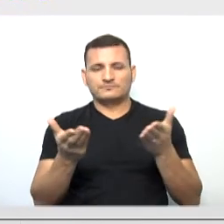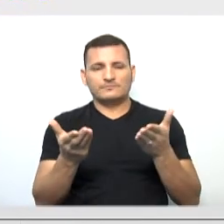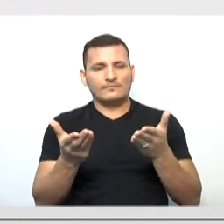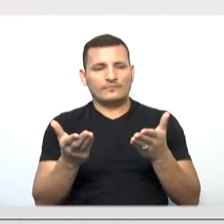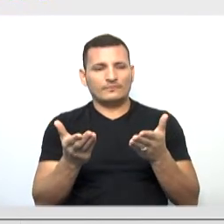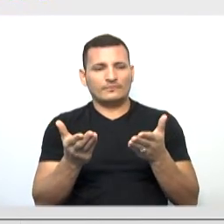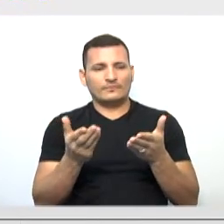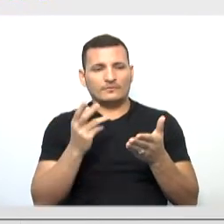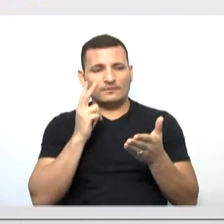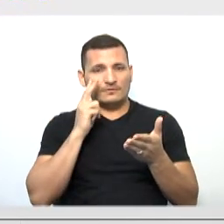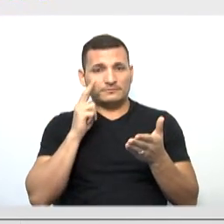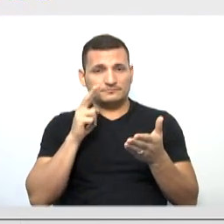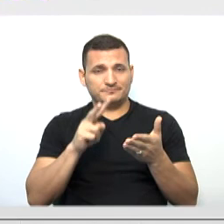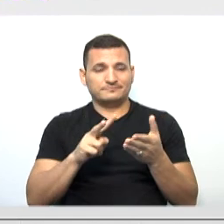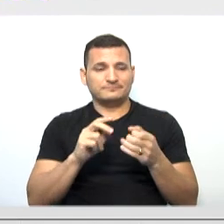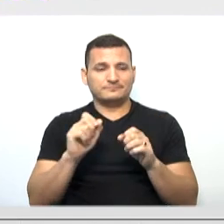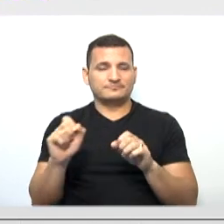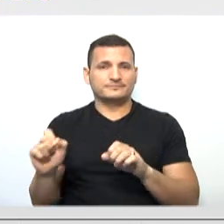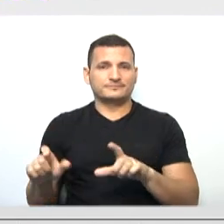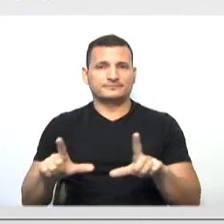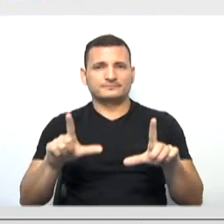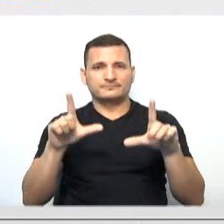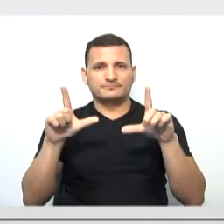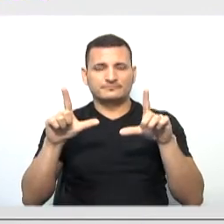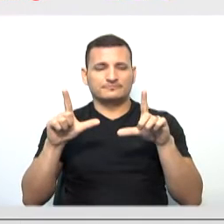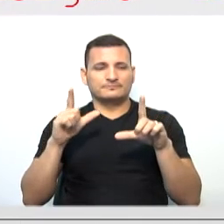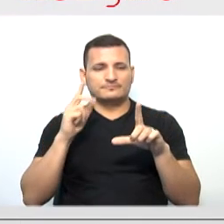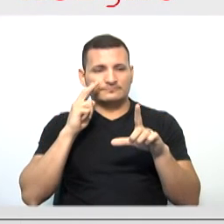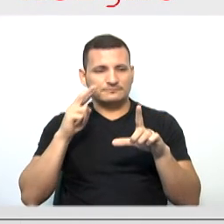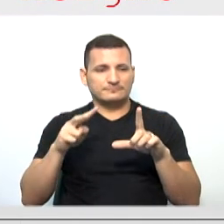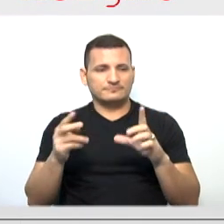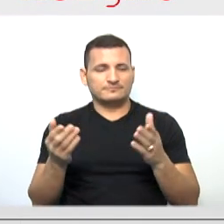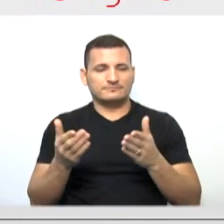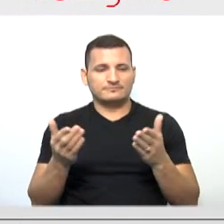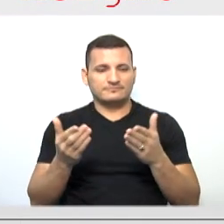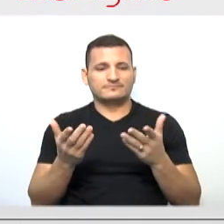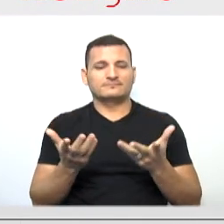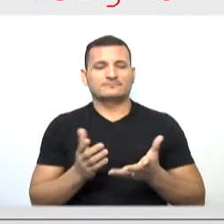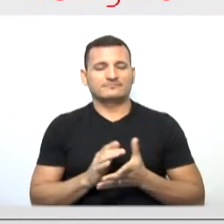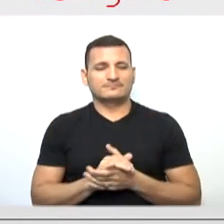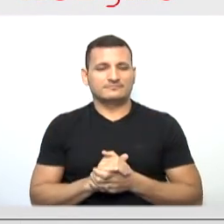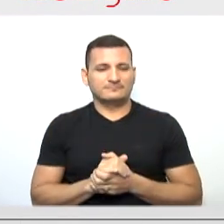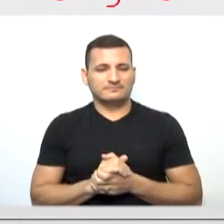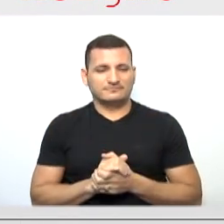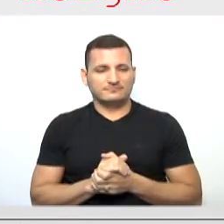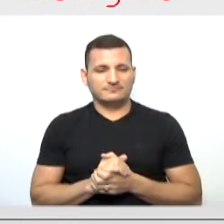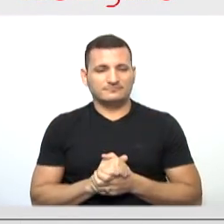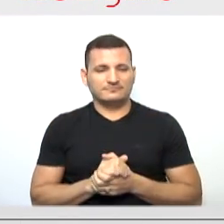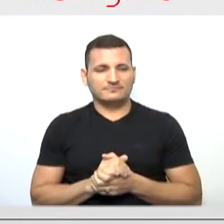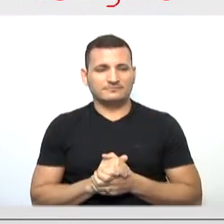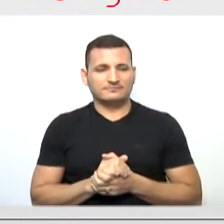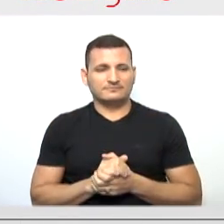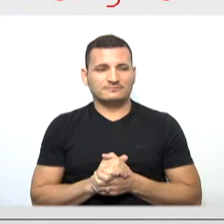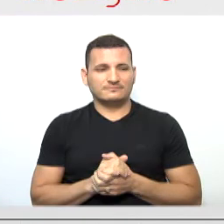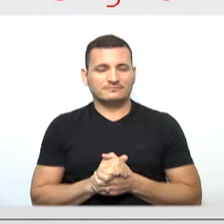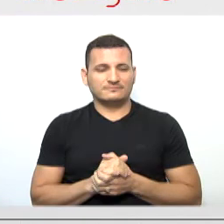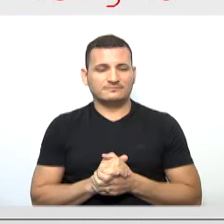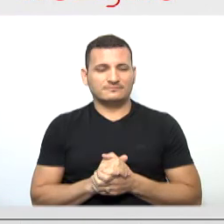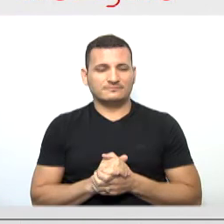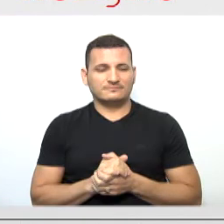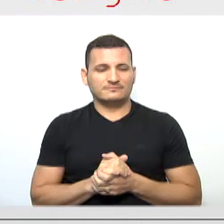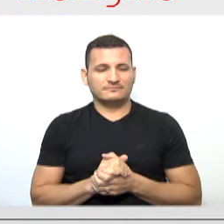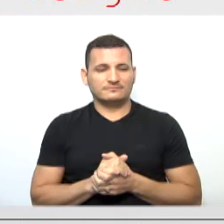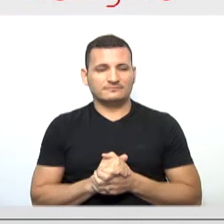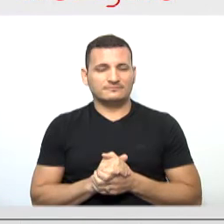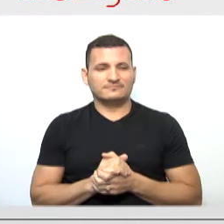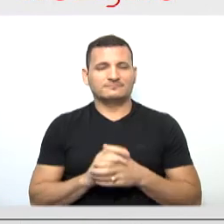é rodar, né, pessoal? Compilar. Respira fundo. Vamos respirar fundo,